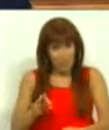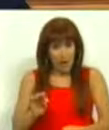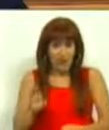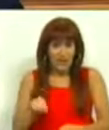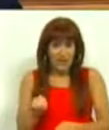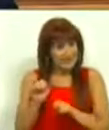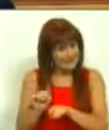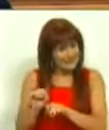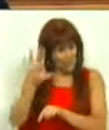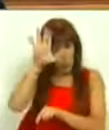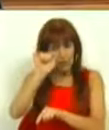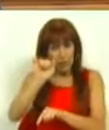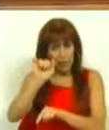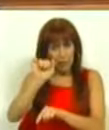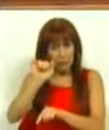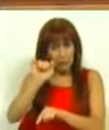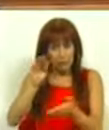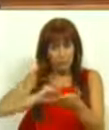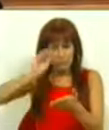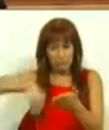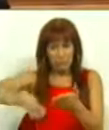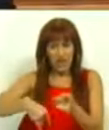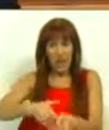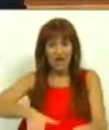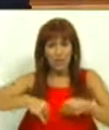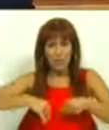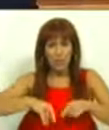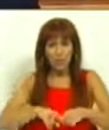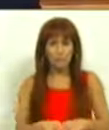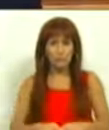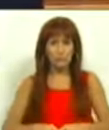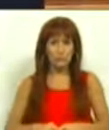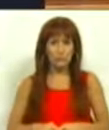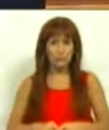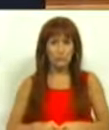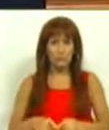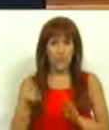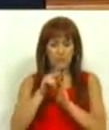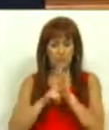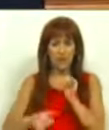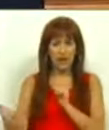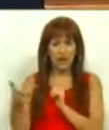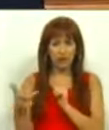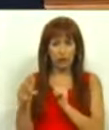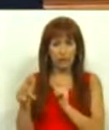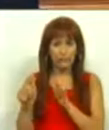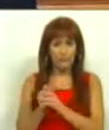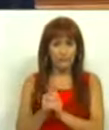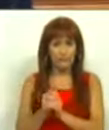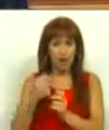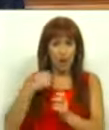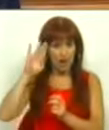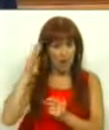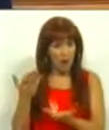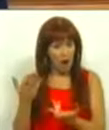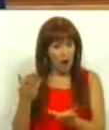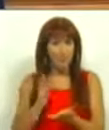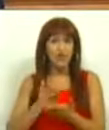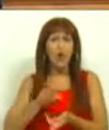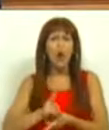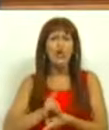PS Governo assinou e assumiu com o memorando da Troika. Sabemos agora